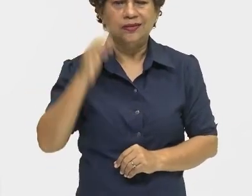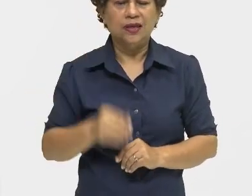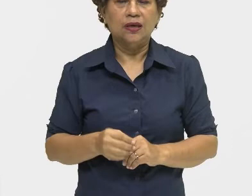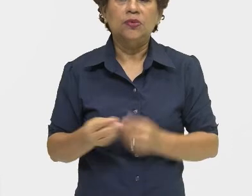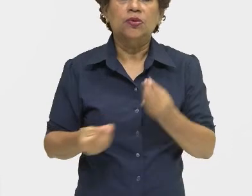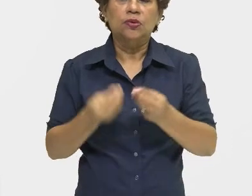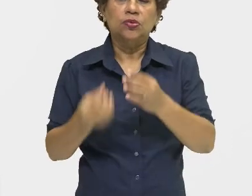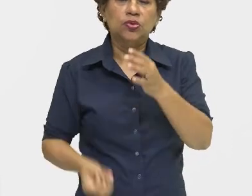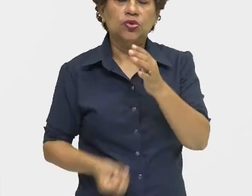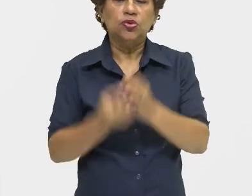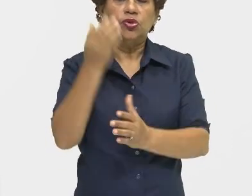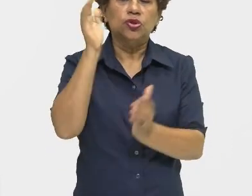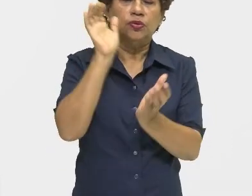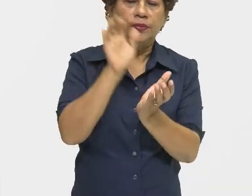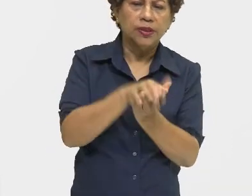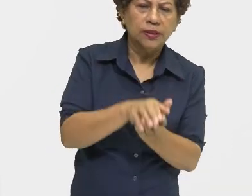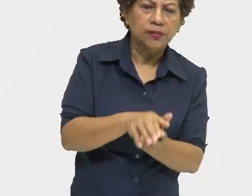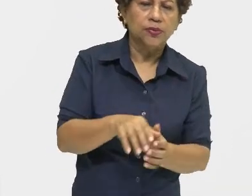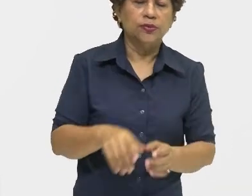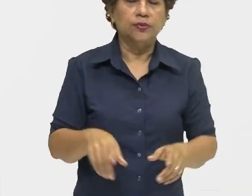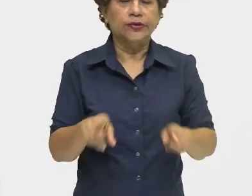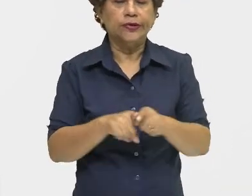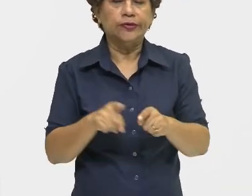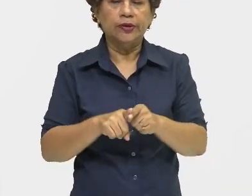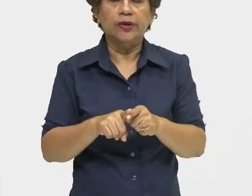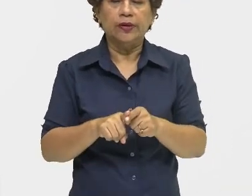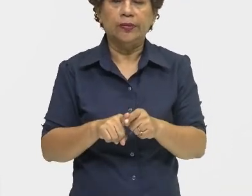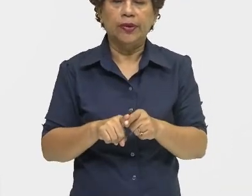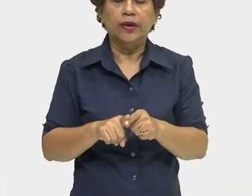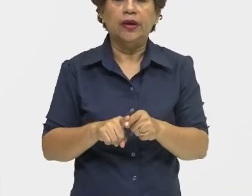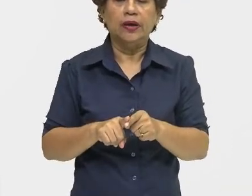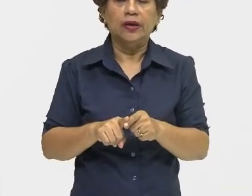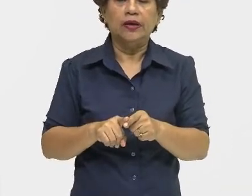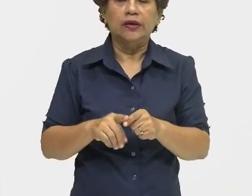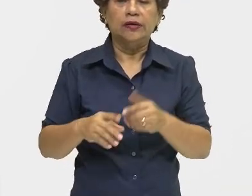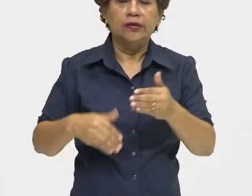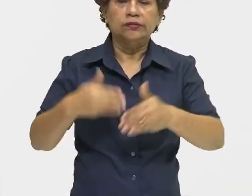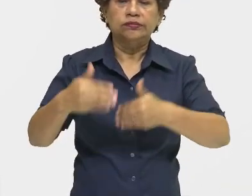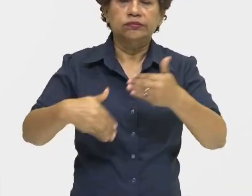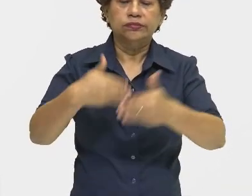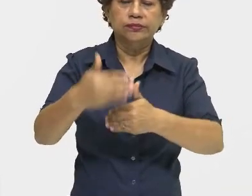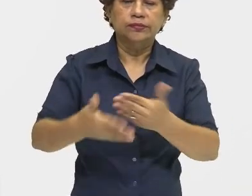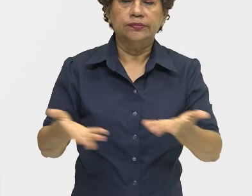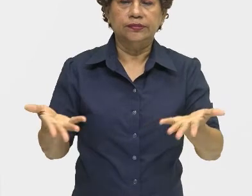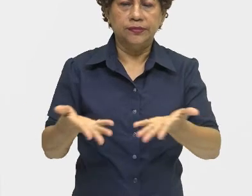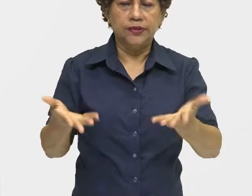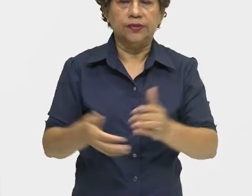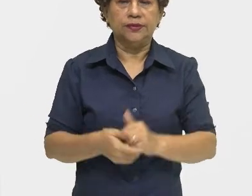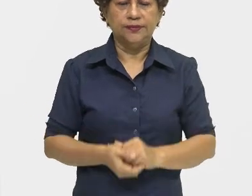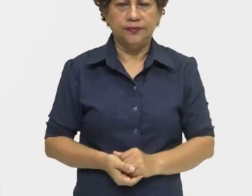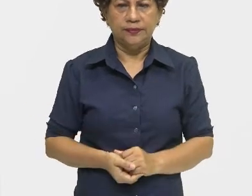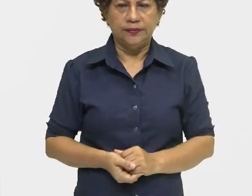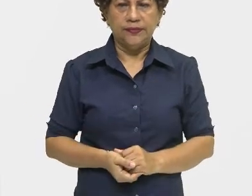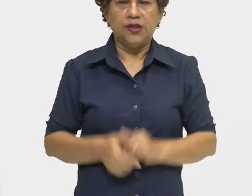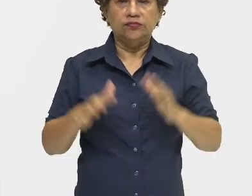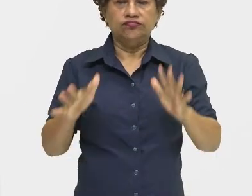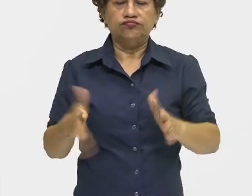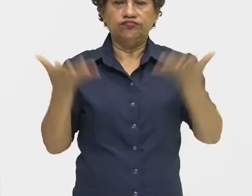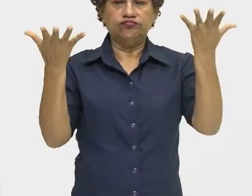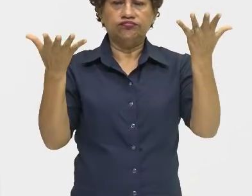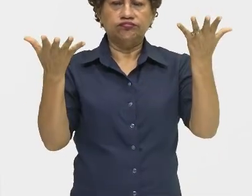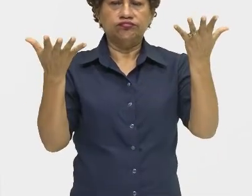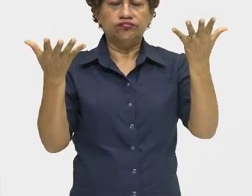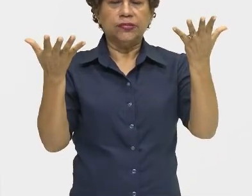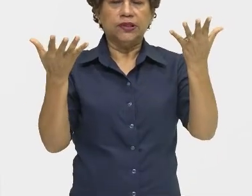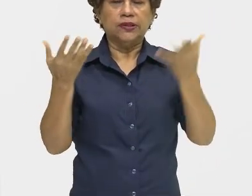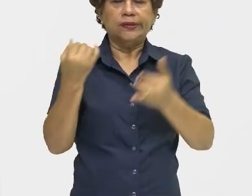em Pernambuco e vem se transformando desde então. A manifestação tem relação com o candomblé, que é